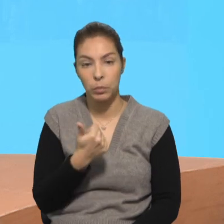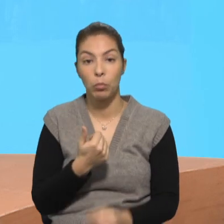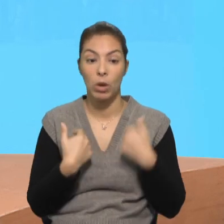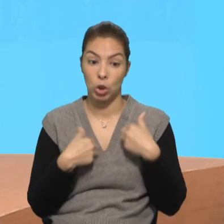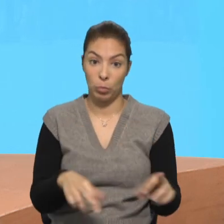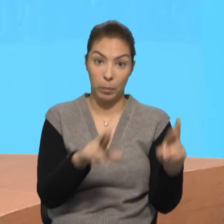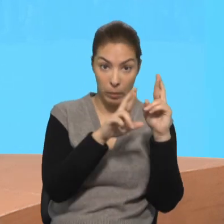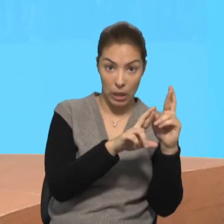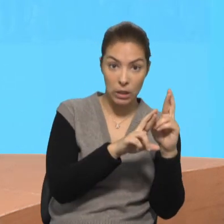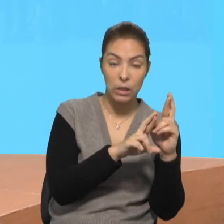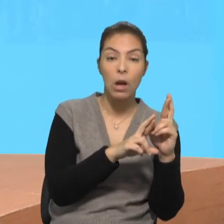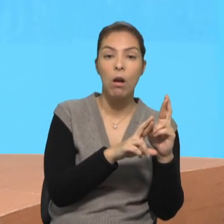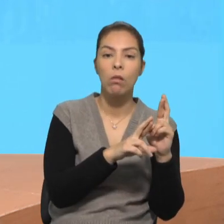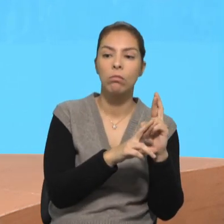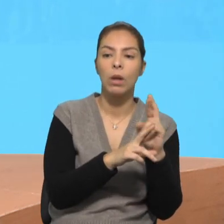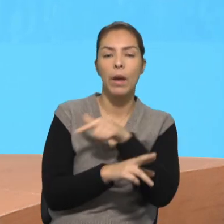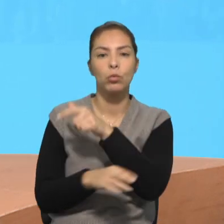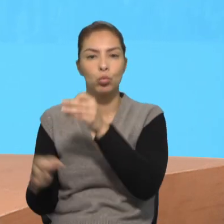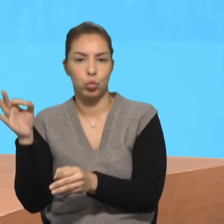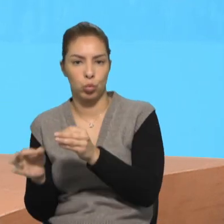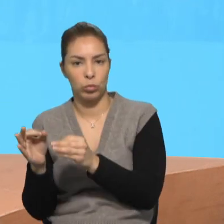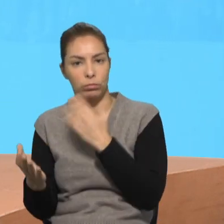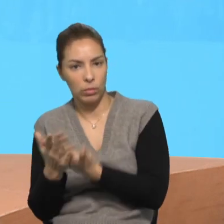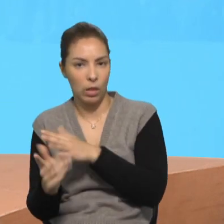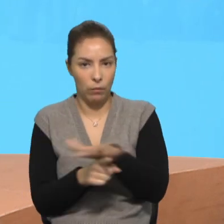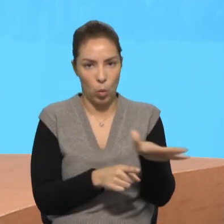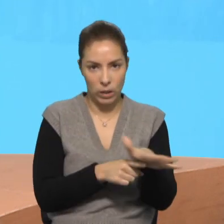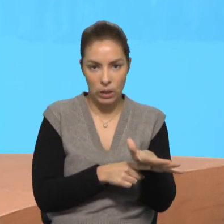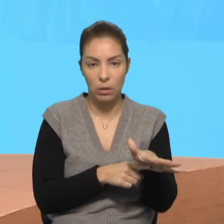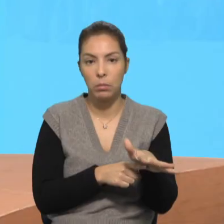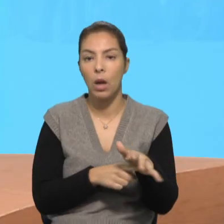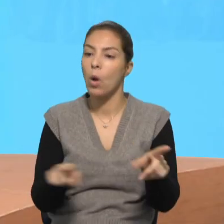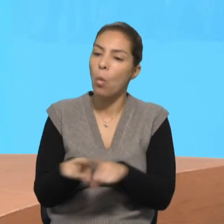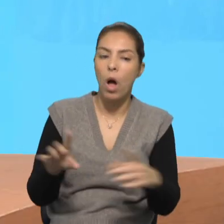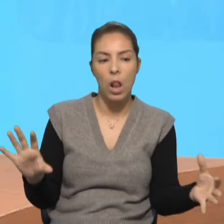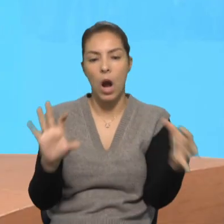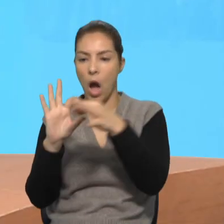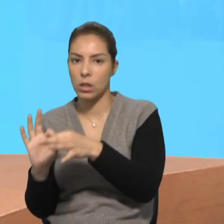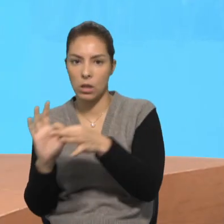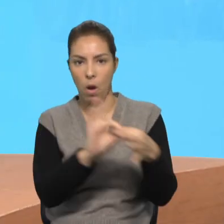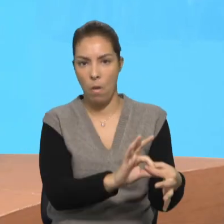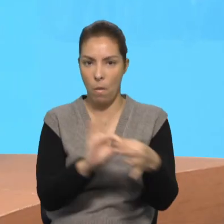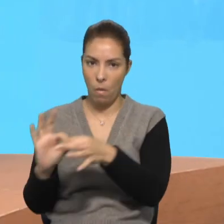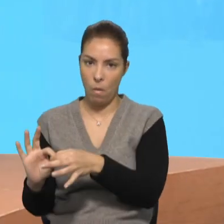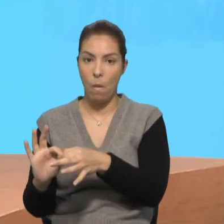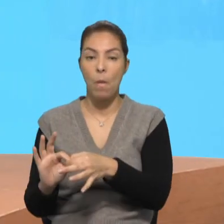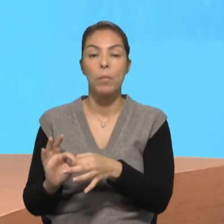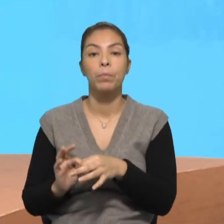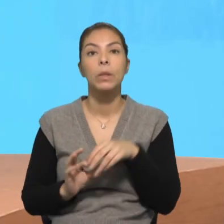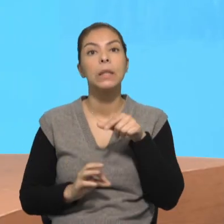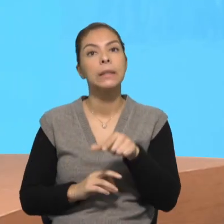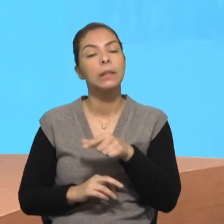alimenta-se da justiça. Como a justiça se fortalece pela esperança. E, portanto, contemplar e